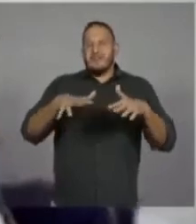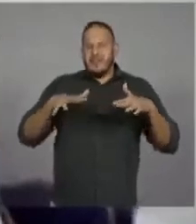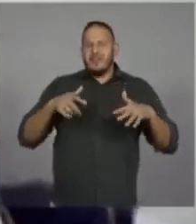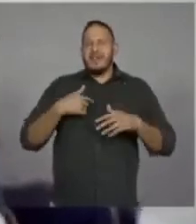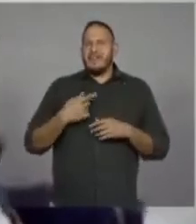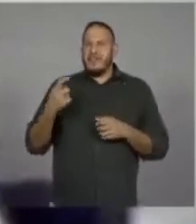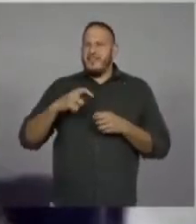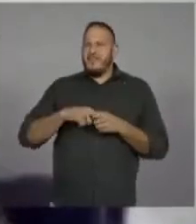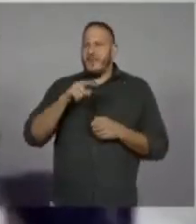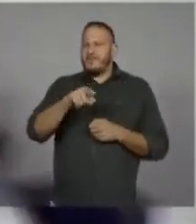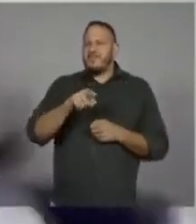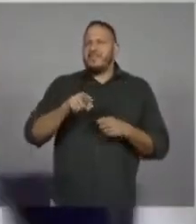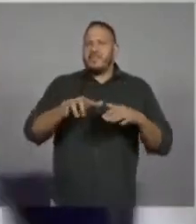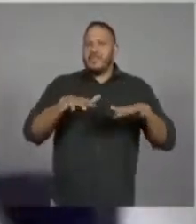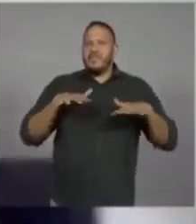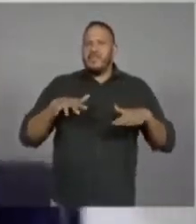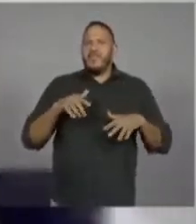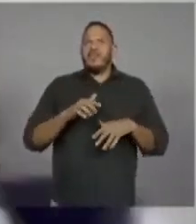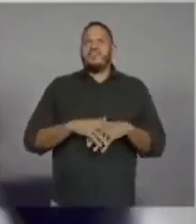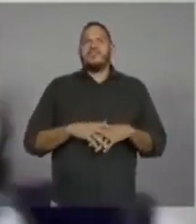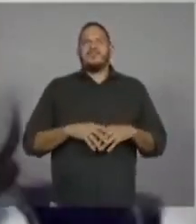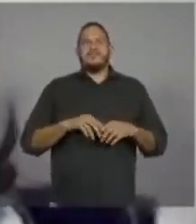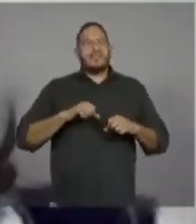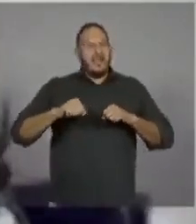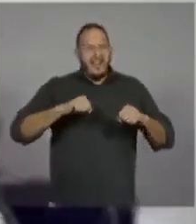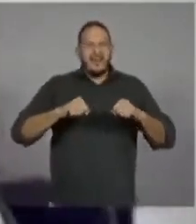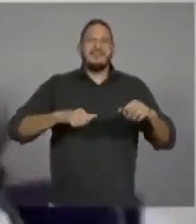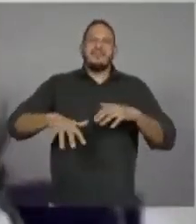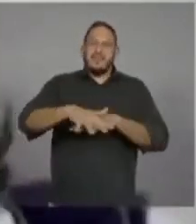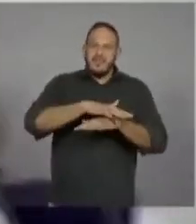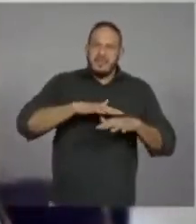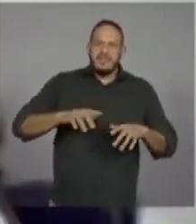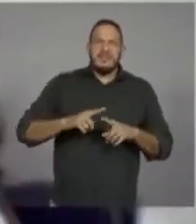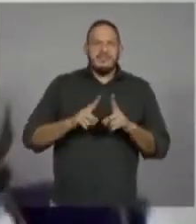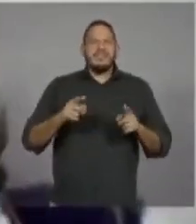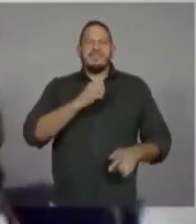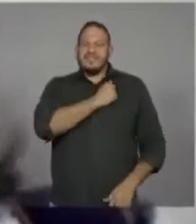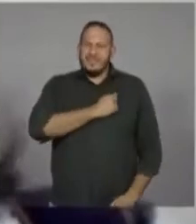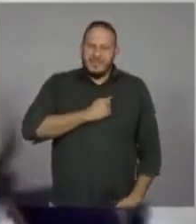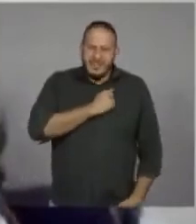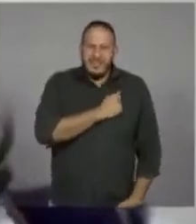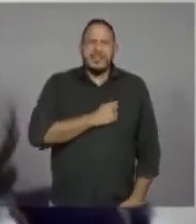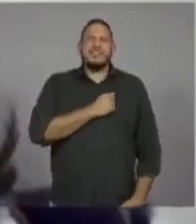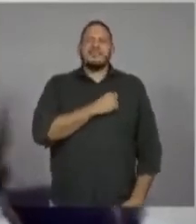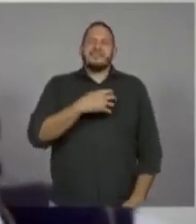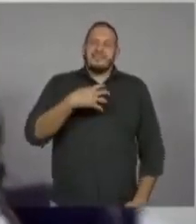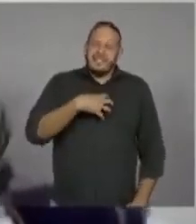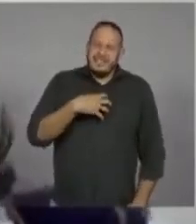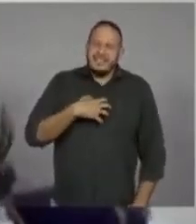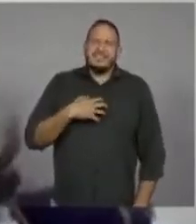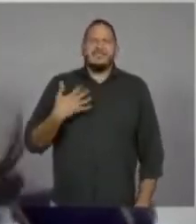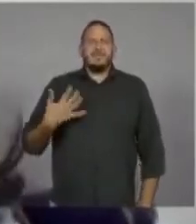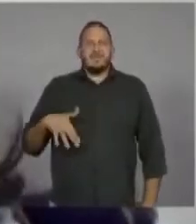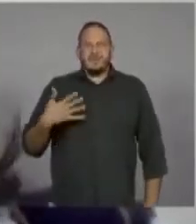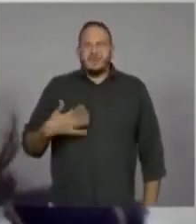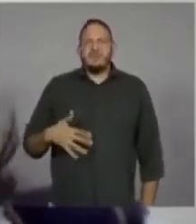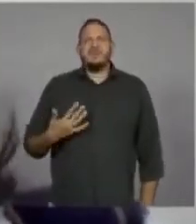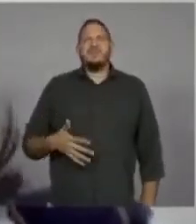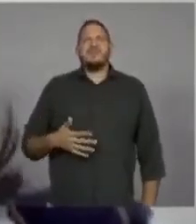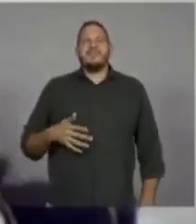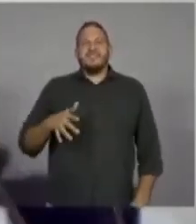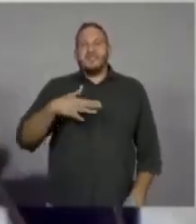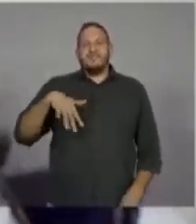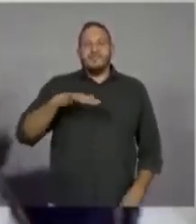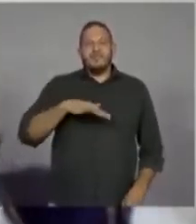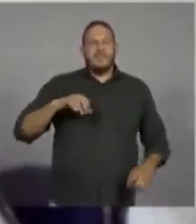demora imensa, obstrução, que é duro, mas saudade da presença aí, saudade da nossa turma do